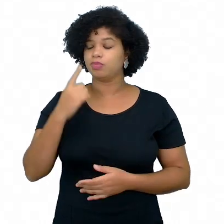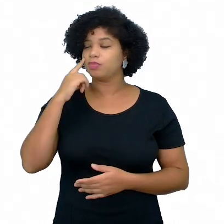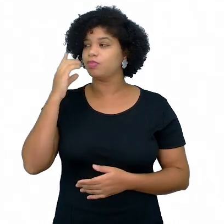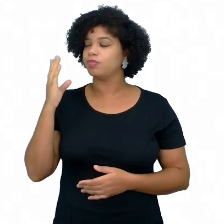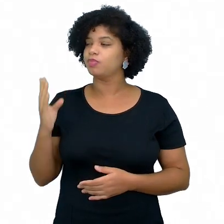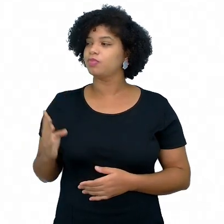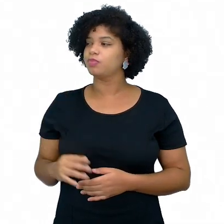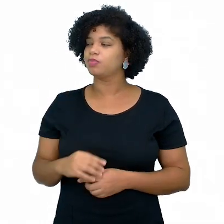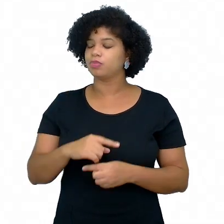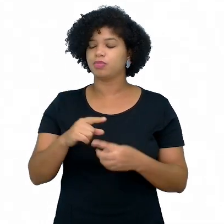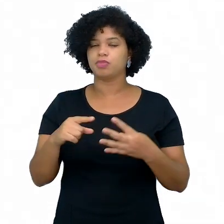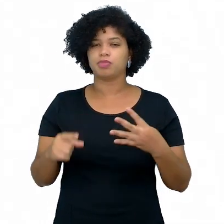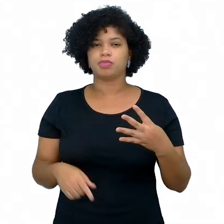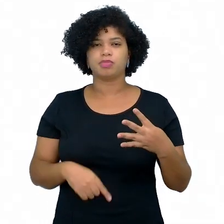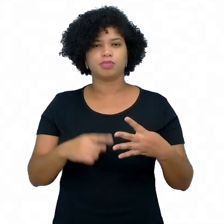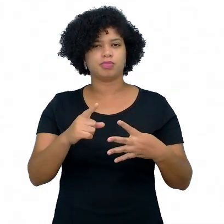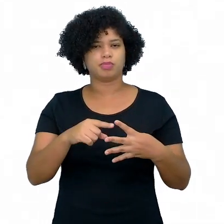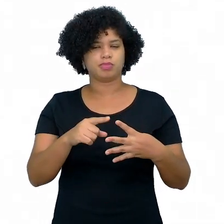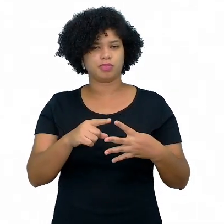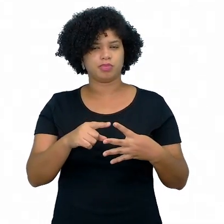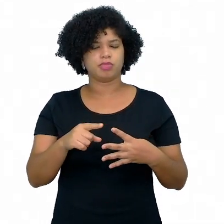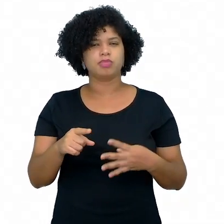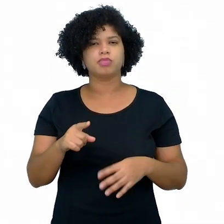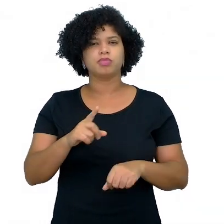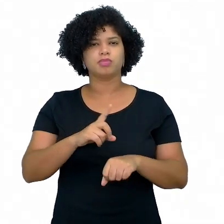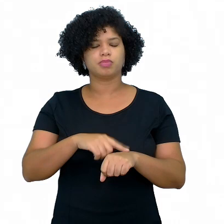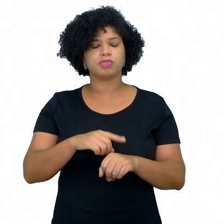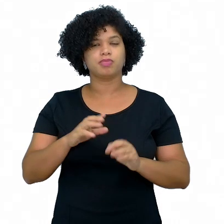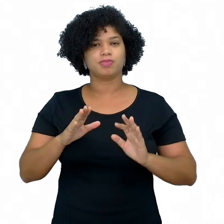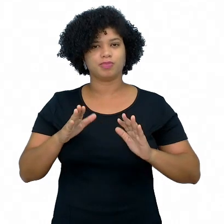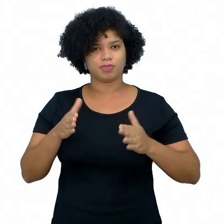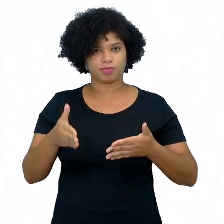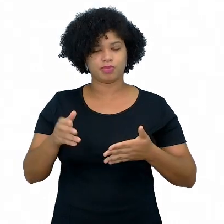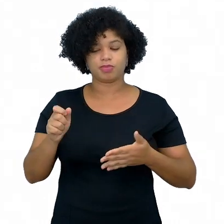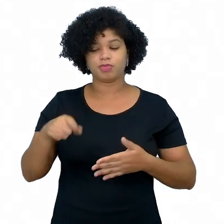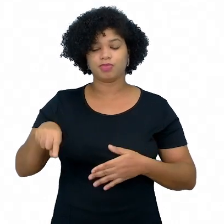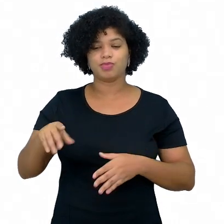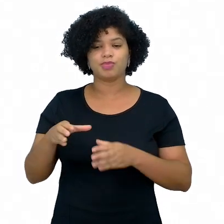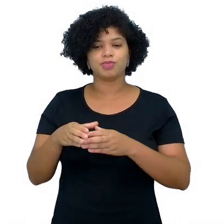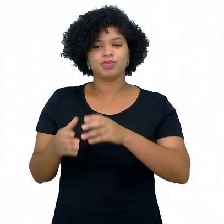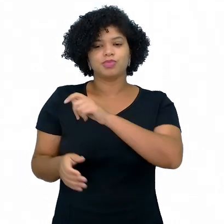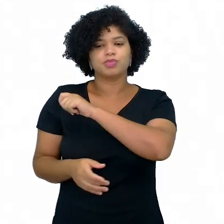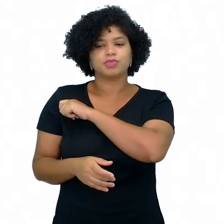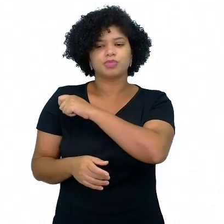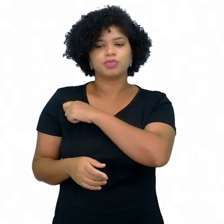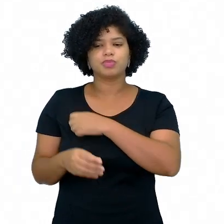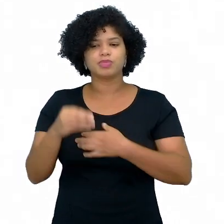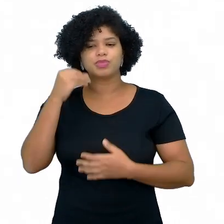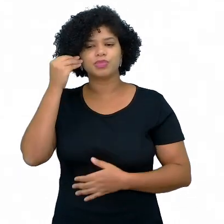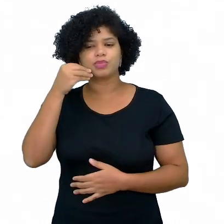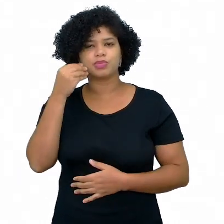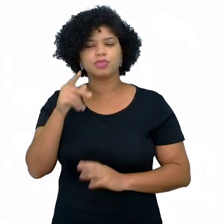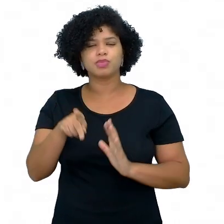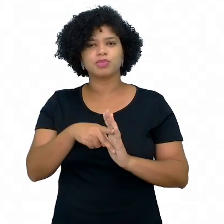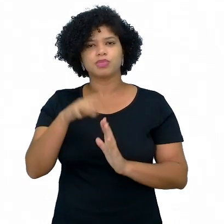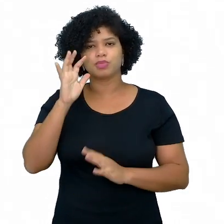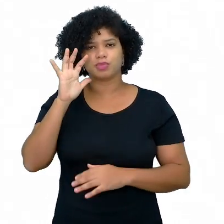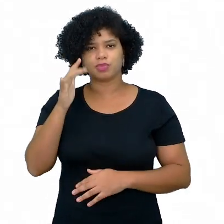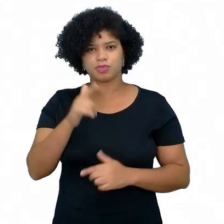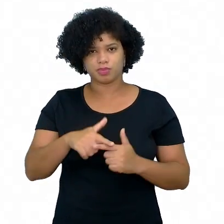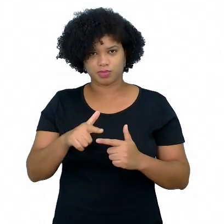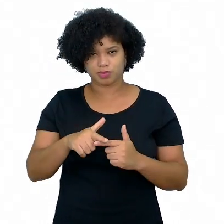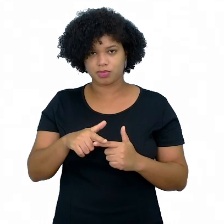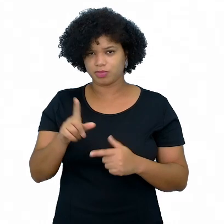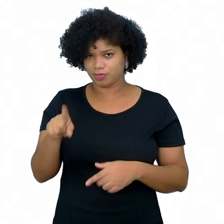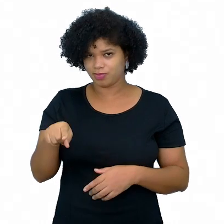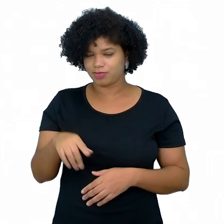reservados momentos específicos para que os estudantes pudessem vivenciar cada um dos passos para a resolução de problemas?